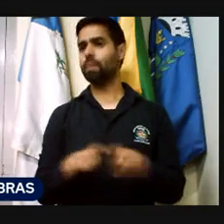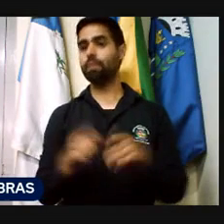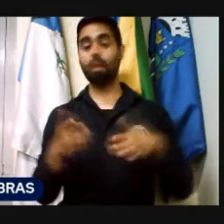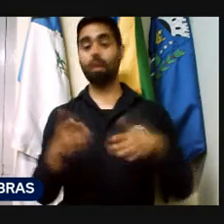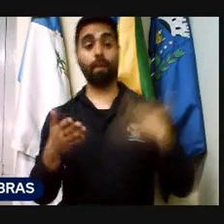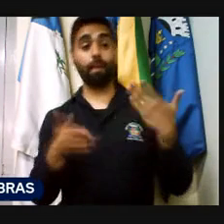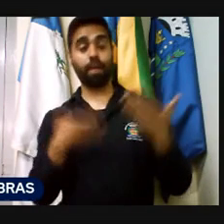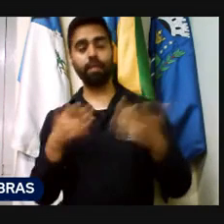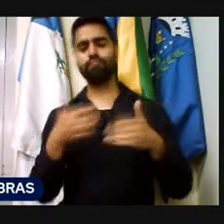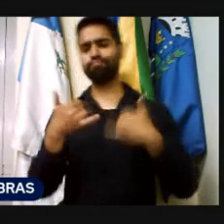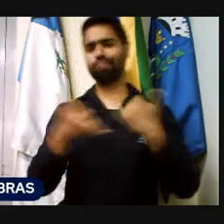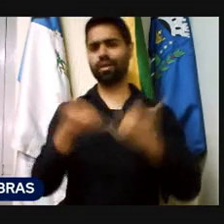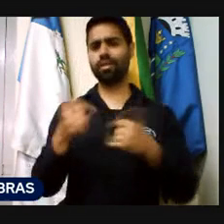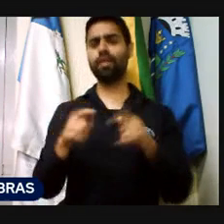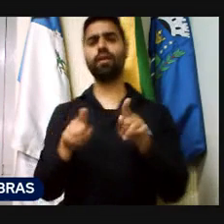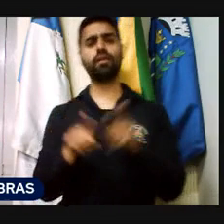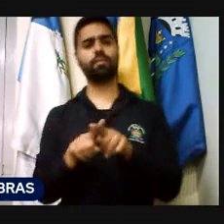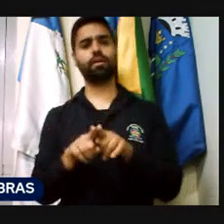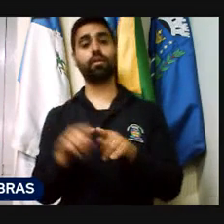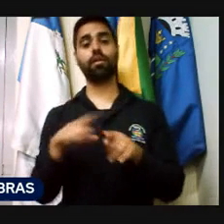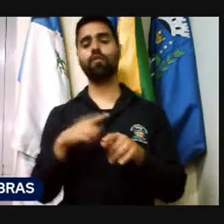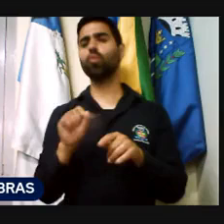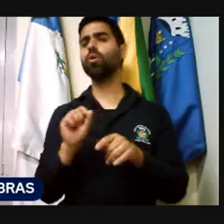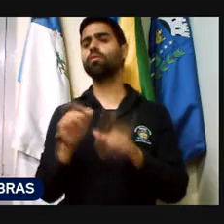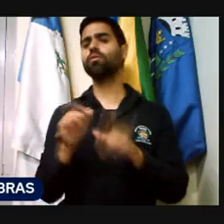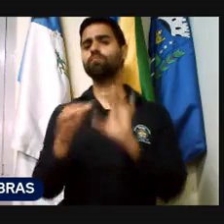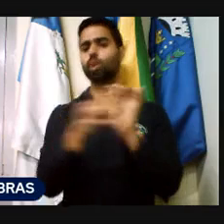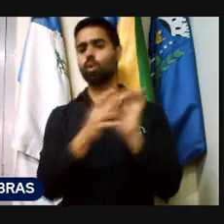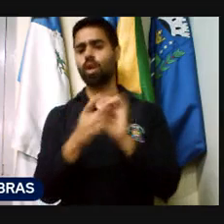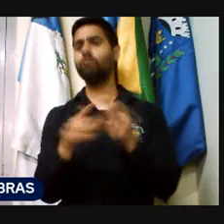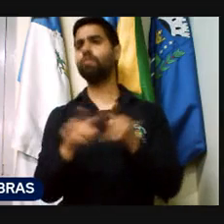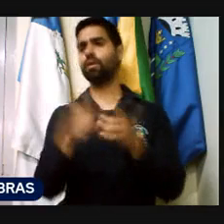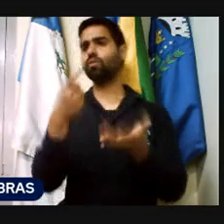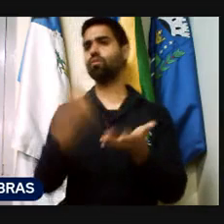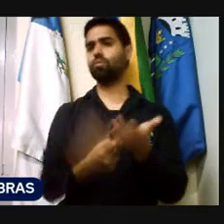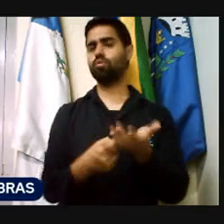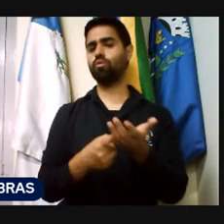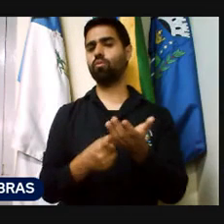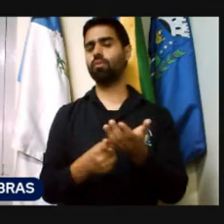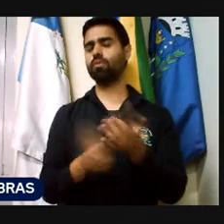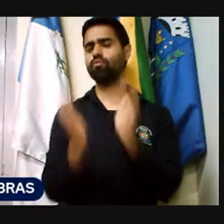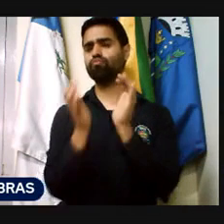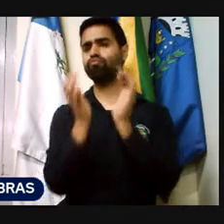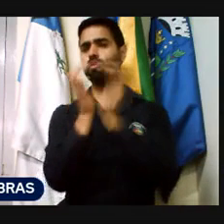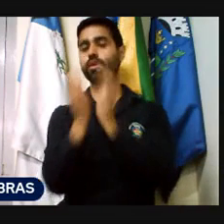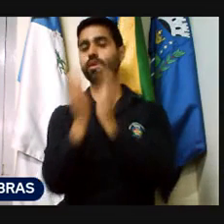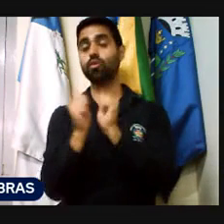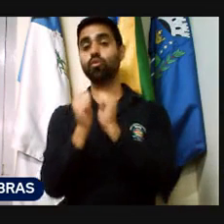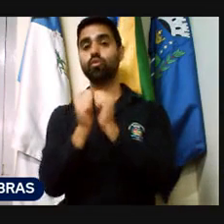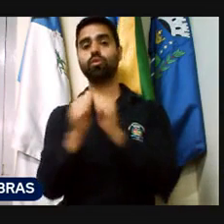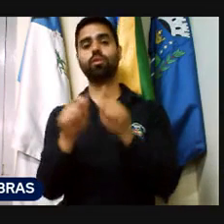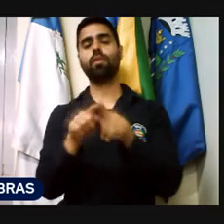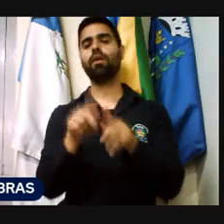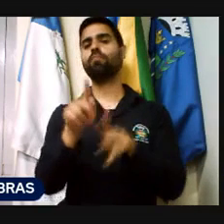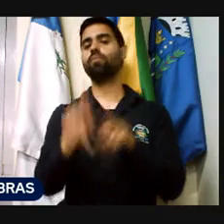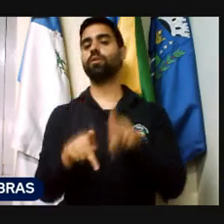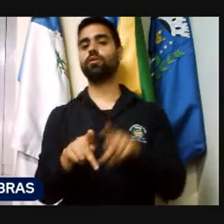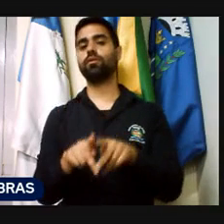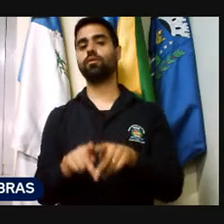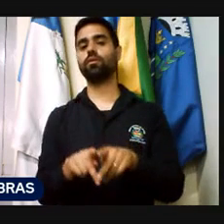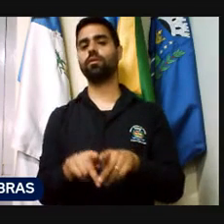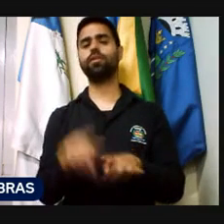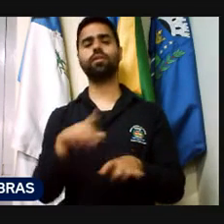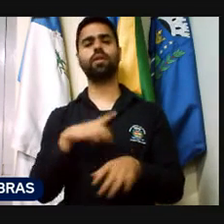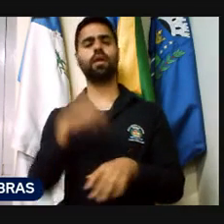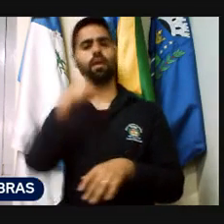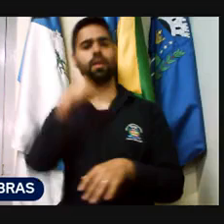muito entretenimento e, principalmente, muita união e comprometimento com a competição junto a toda a comunidade. Eram as